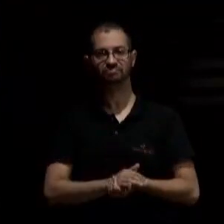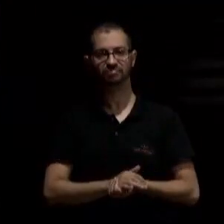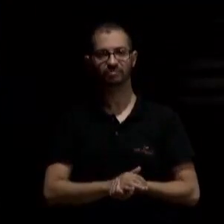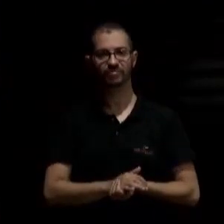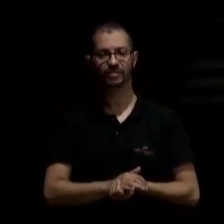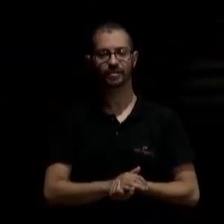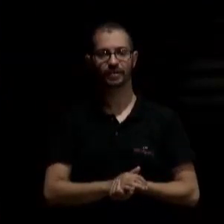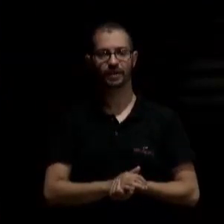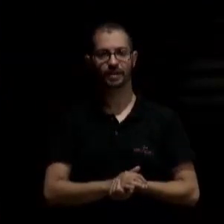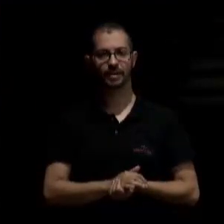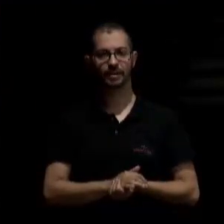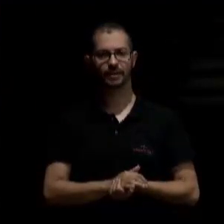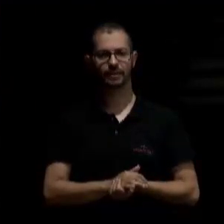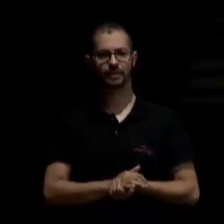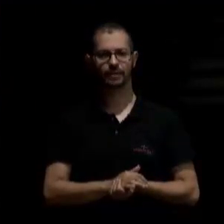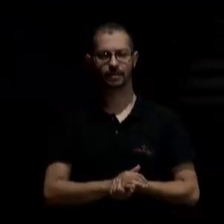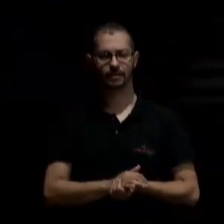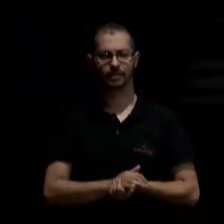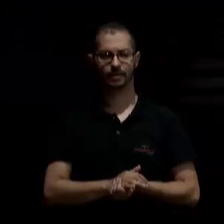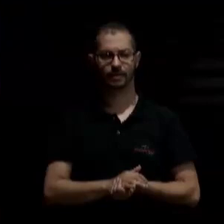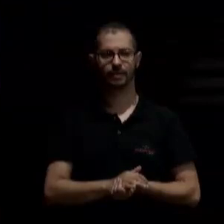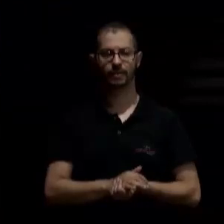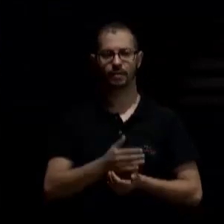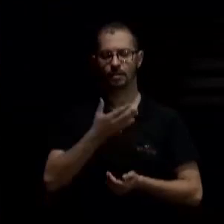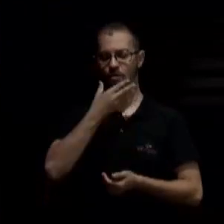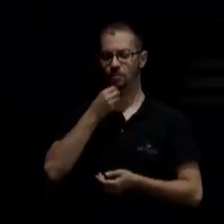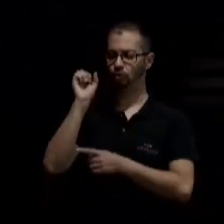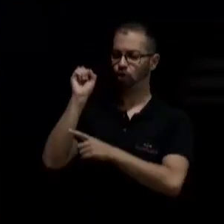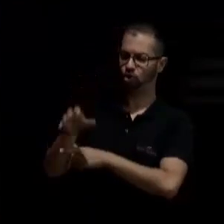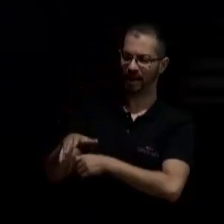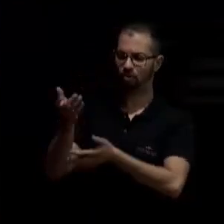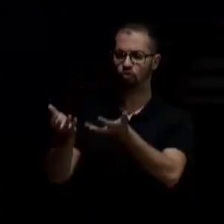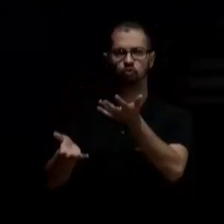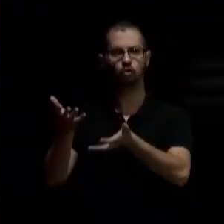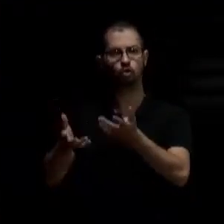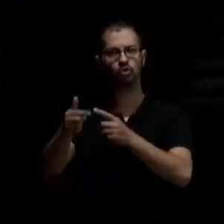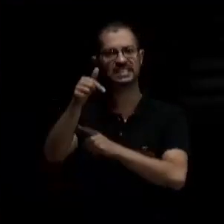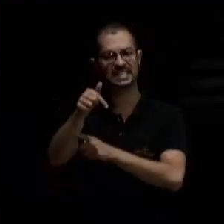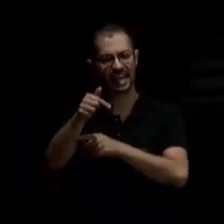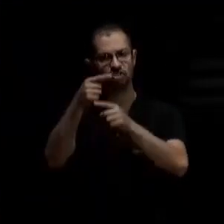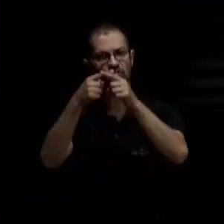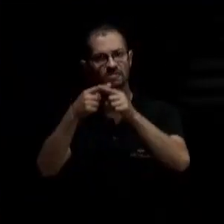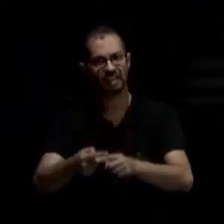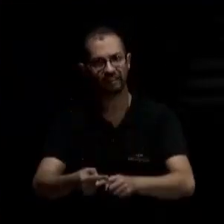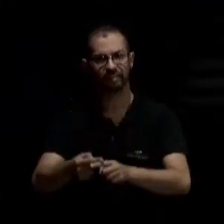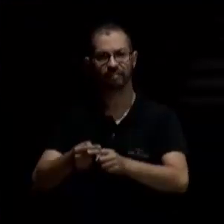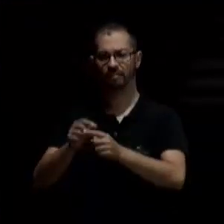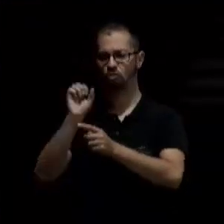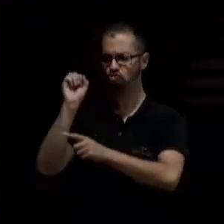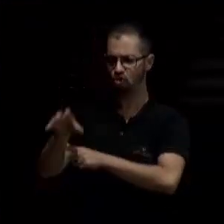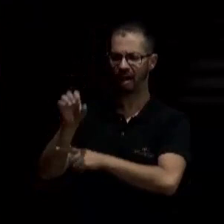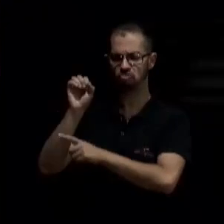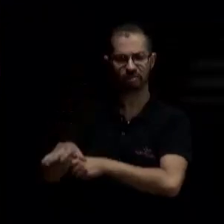Sadraque, Mesaque e Abdenego foram jogados dentro de uma fornalha 7 vezes mais atiçada. E eles não